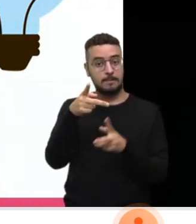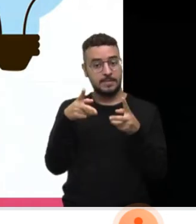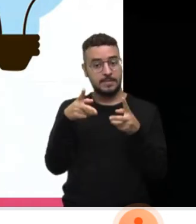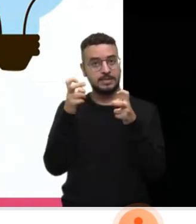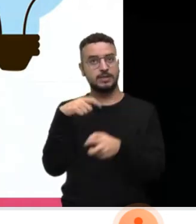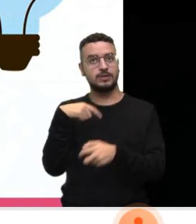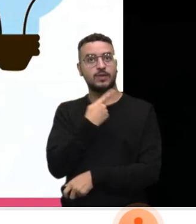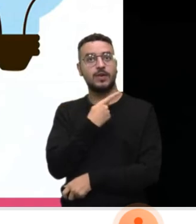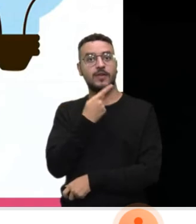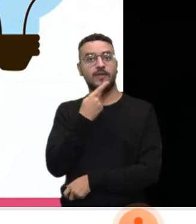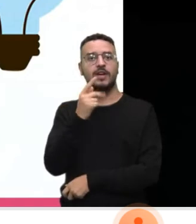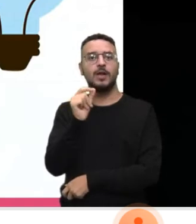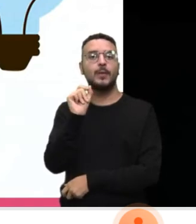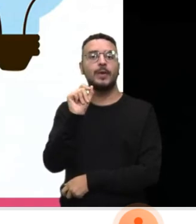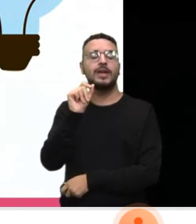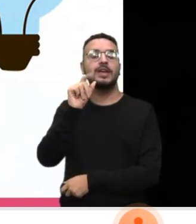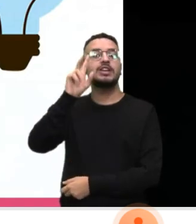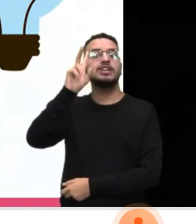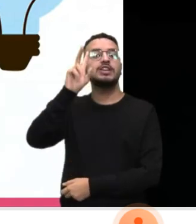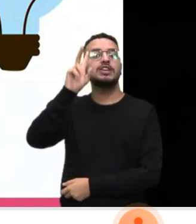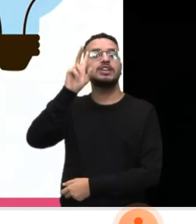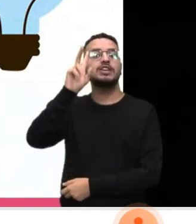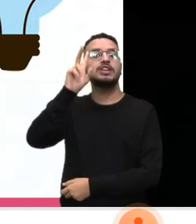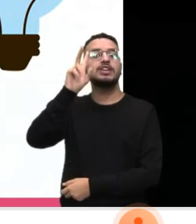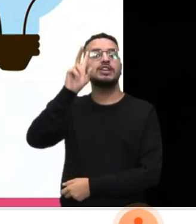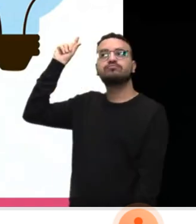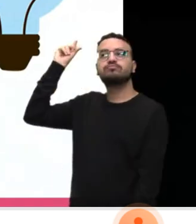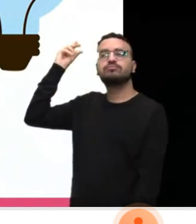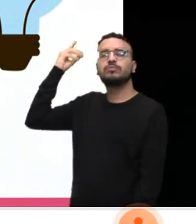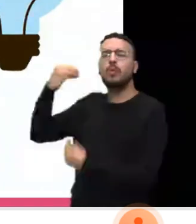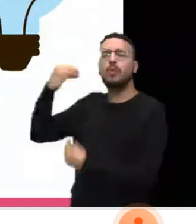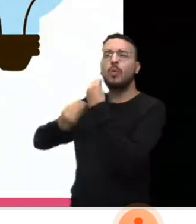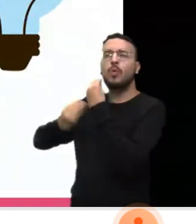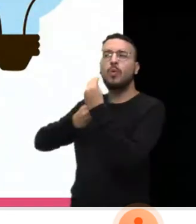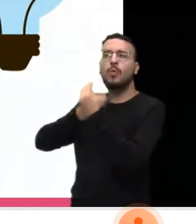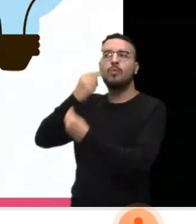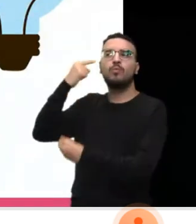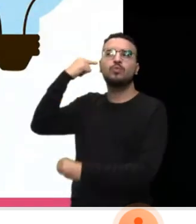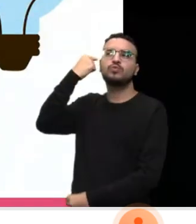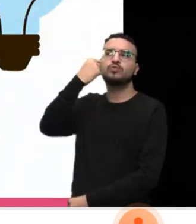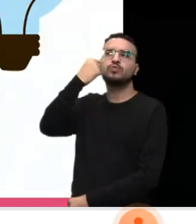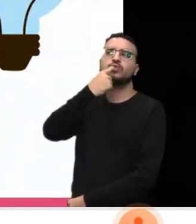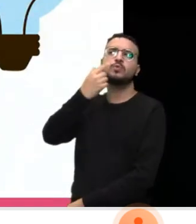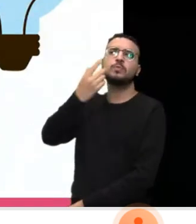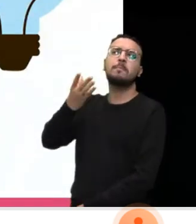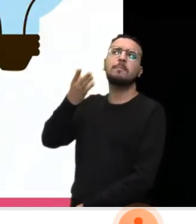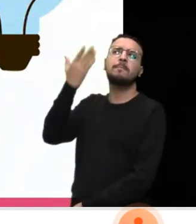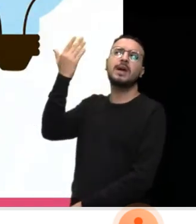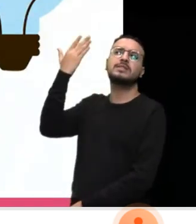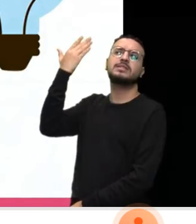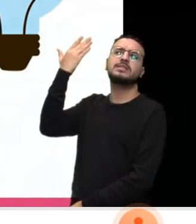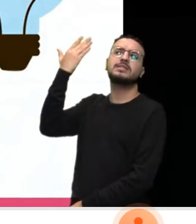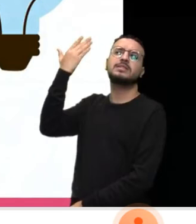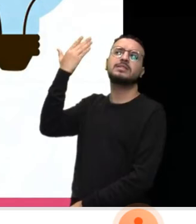histórico a respeito de como que as pessoas elas eram entendidas ou elas